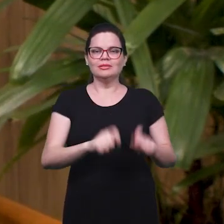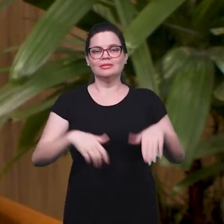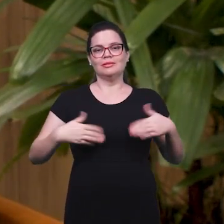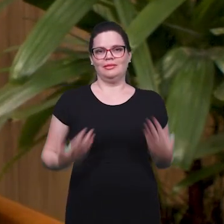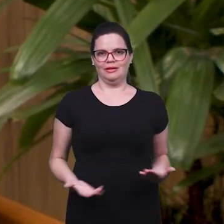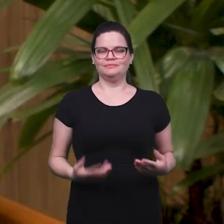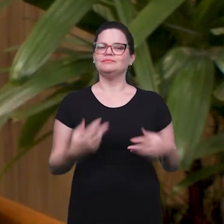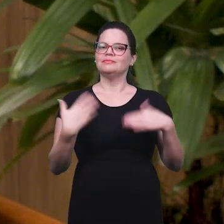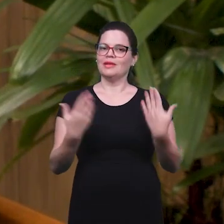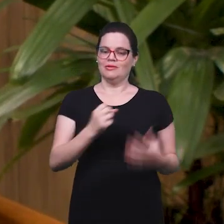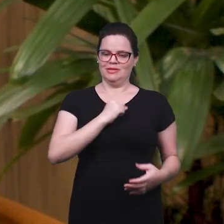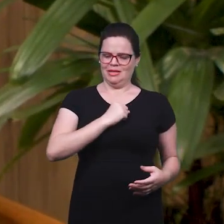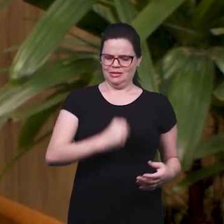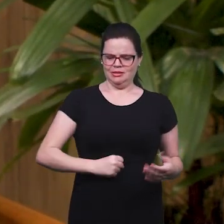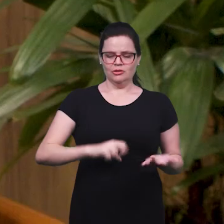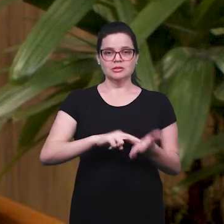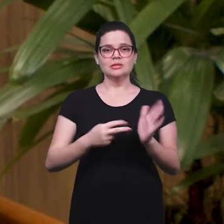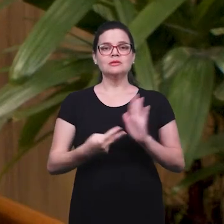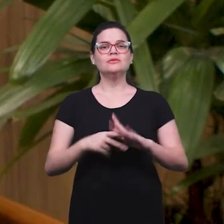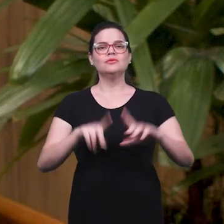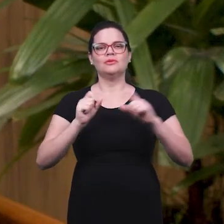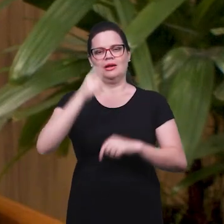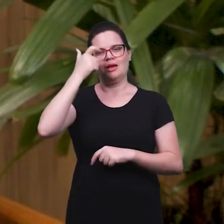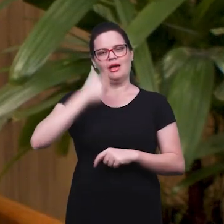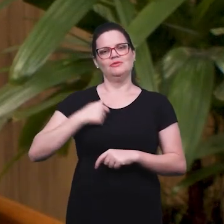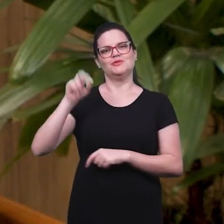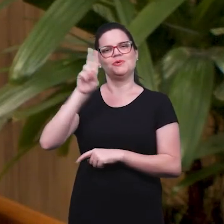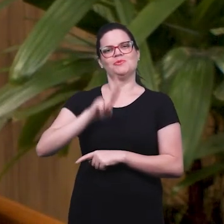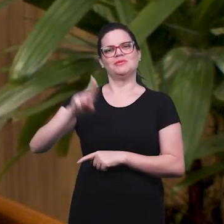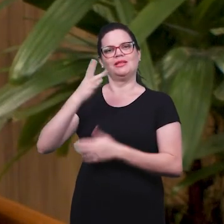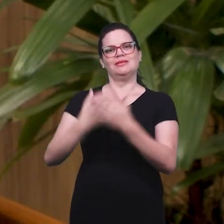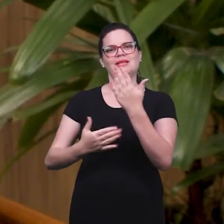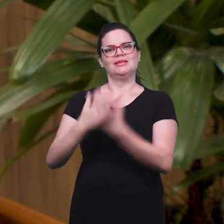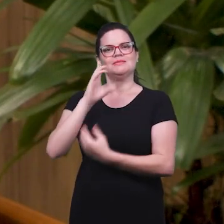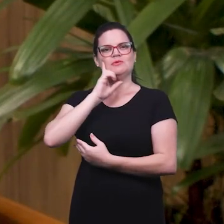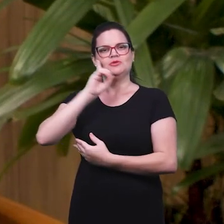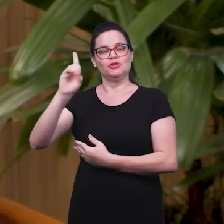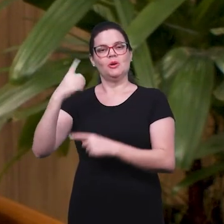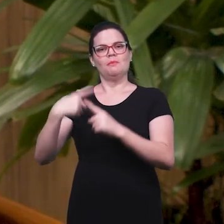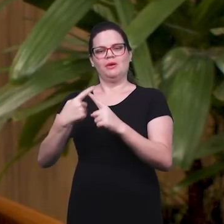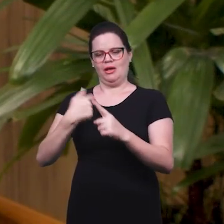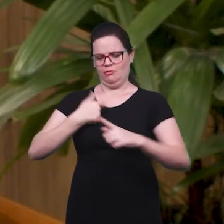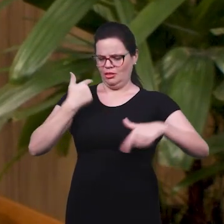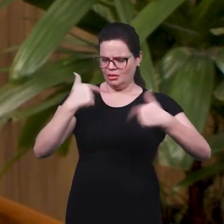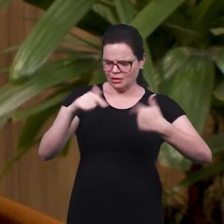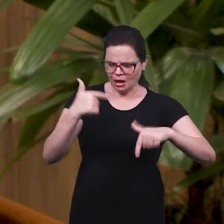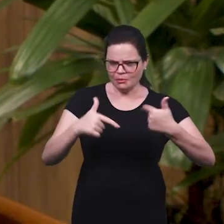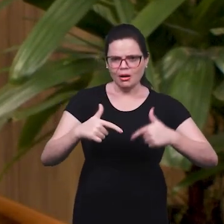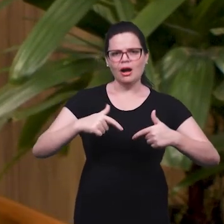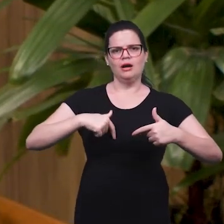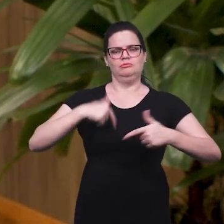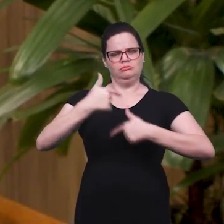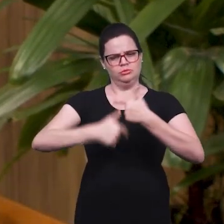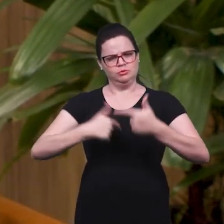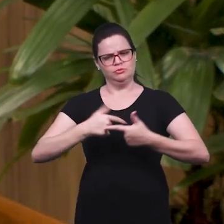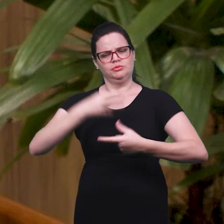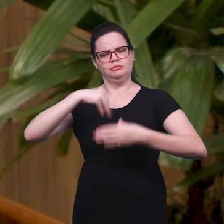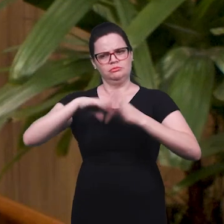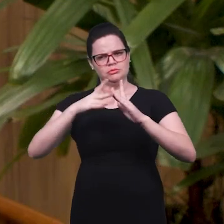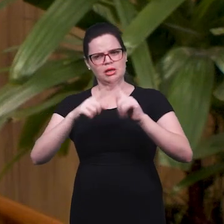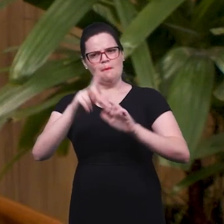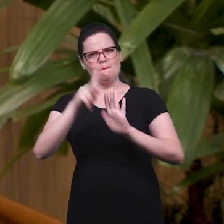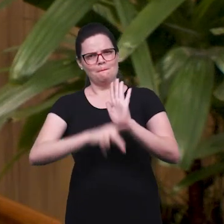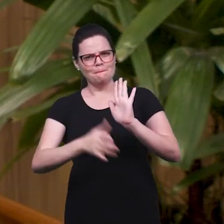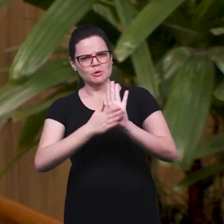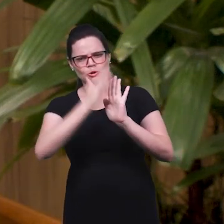nossa instrumentalidade, e na nossa instrumentalidade é que Deus opera os milagres, responde à oração,